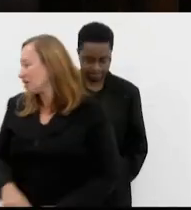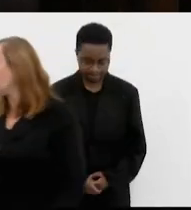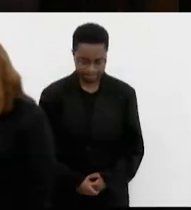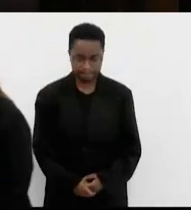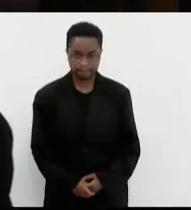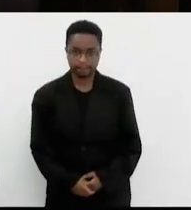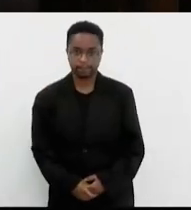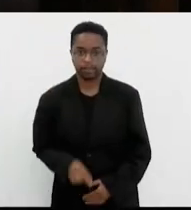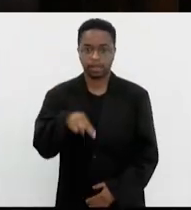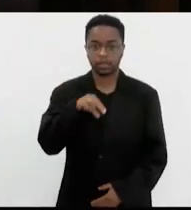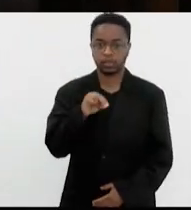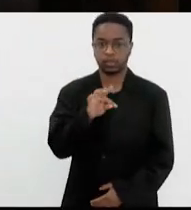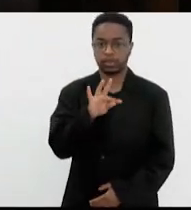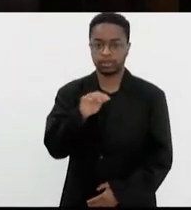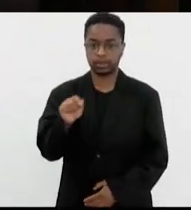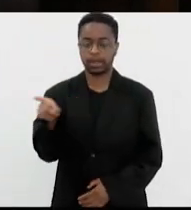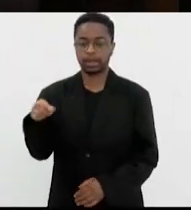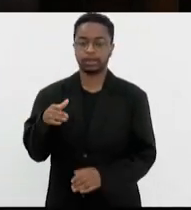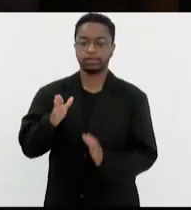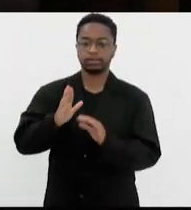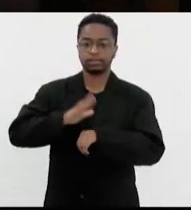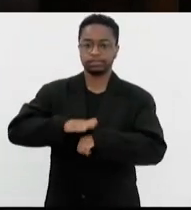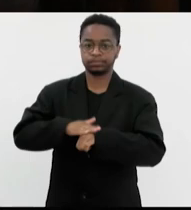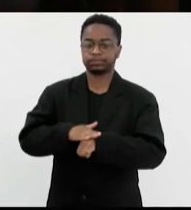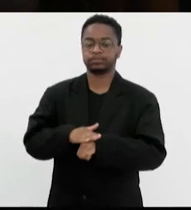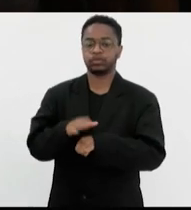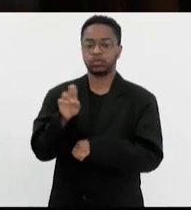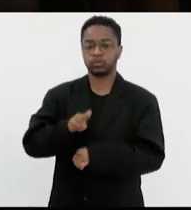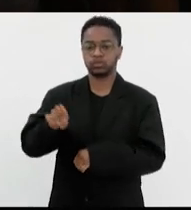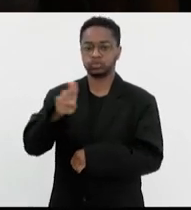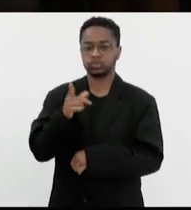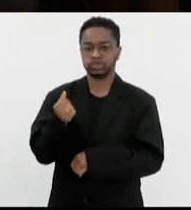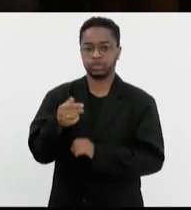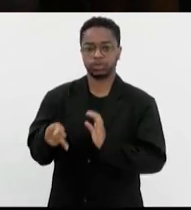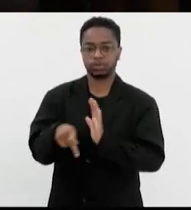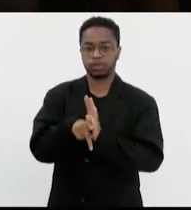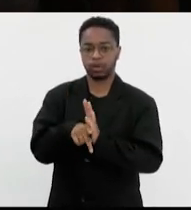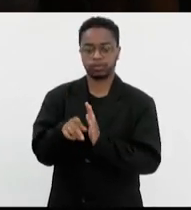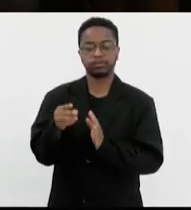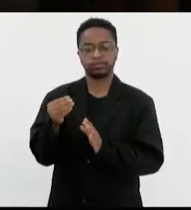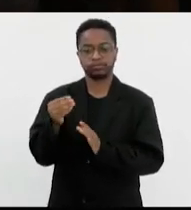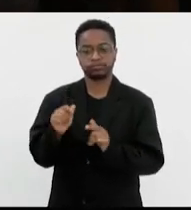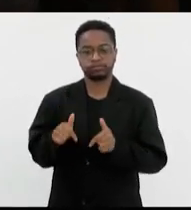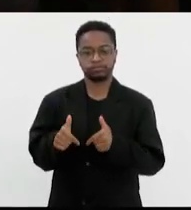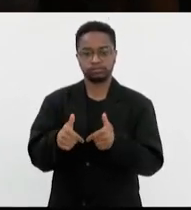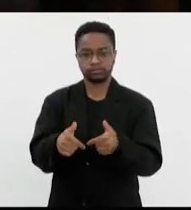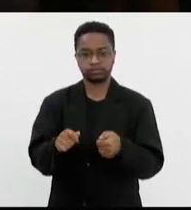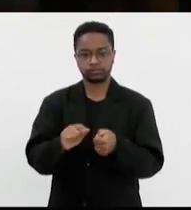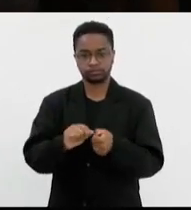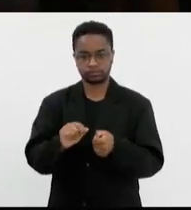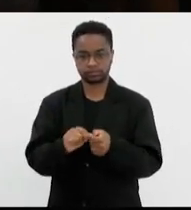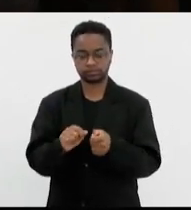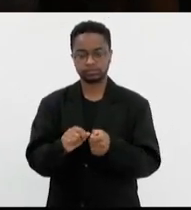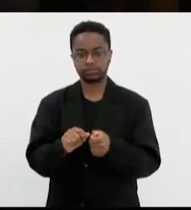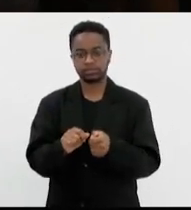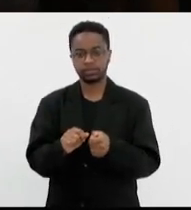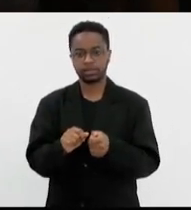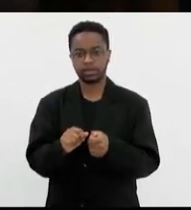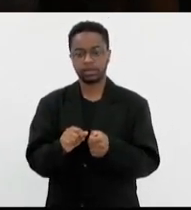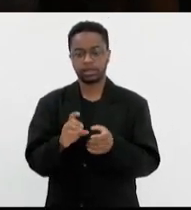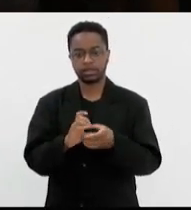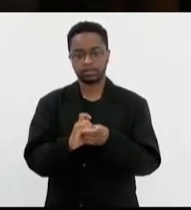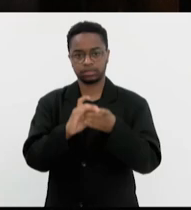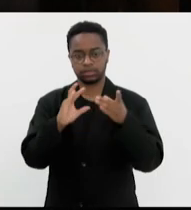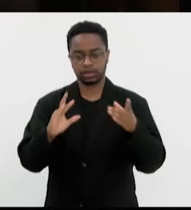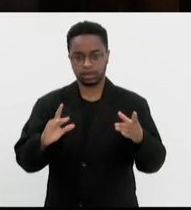em seu nome, comprovando assim que ele usou o recurso dele para poder fazer aquele ato